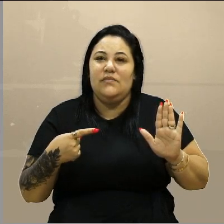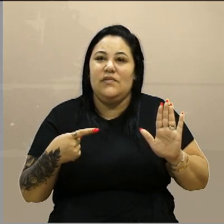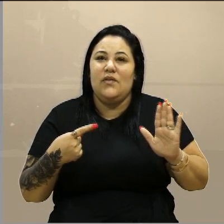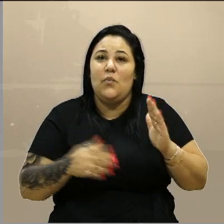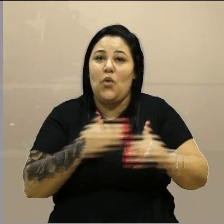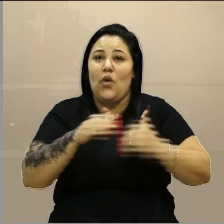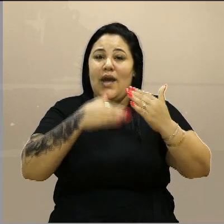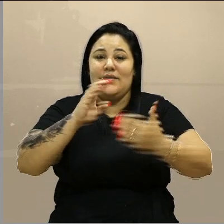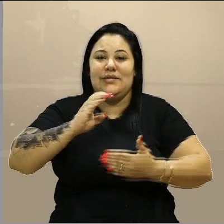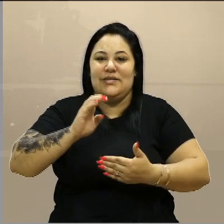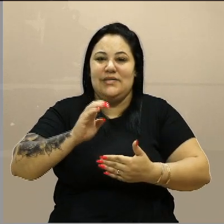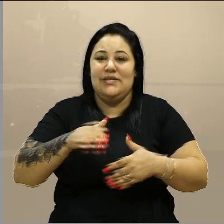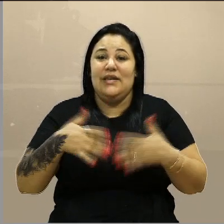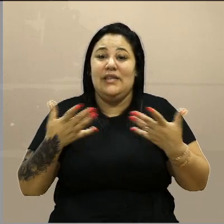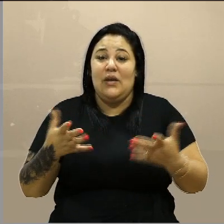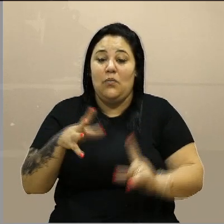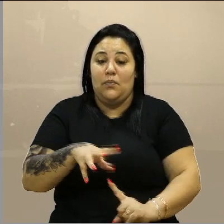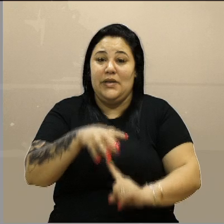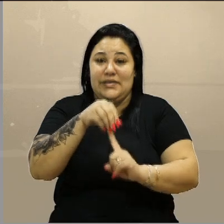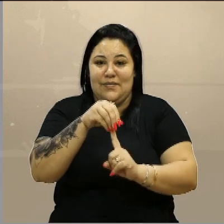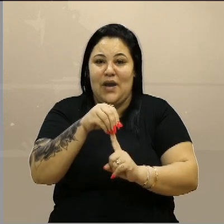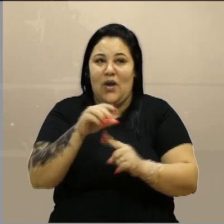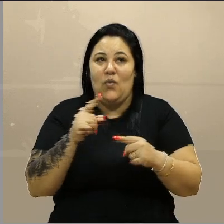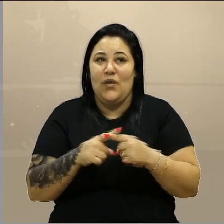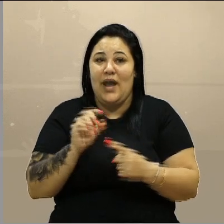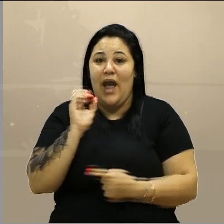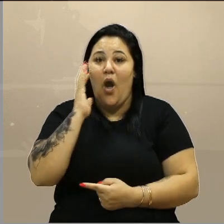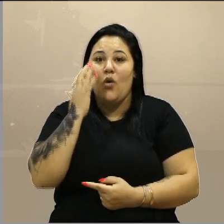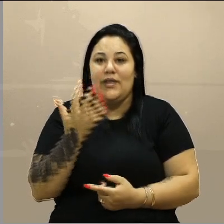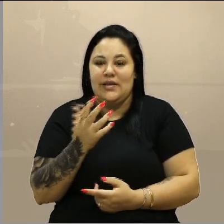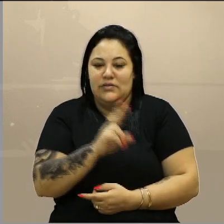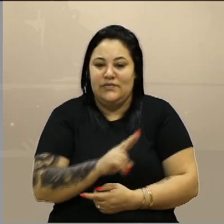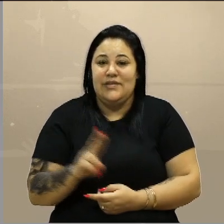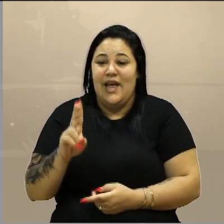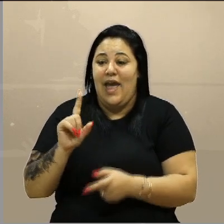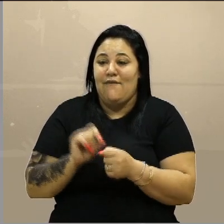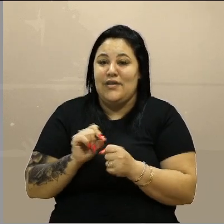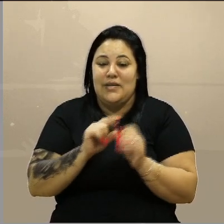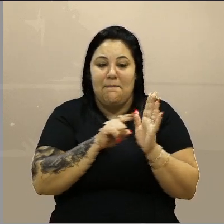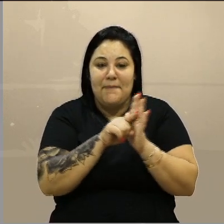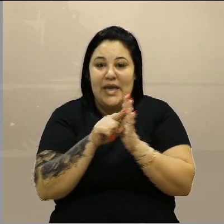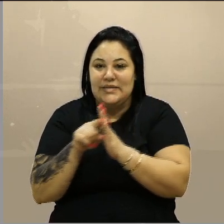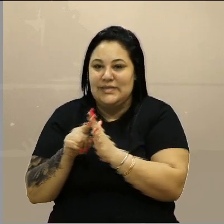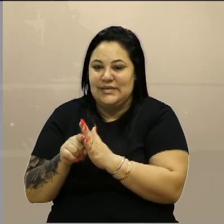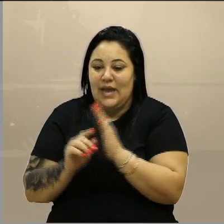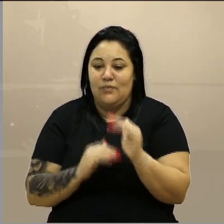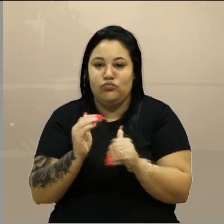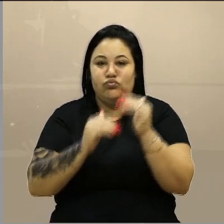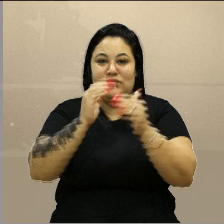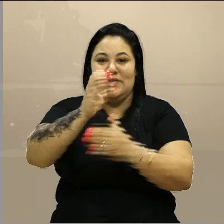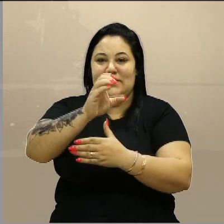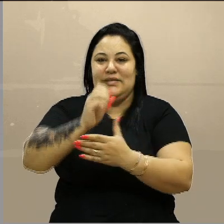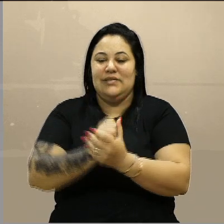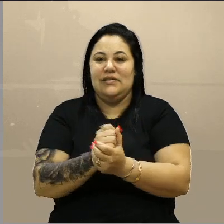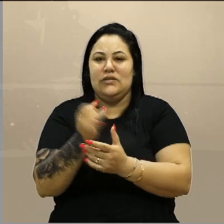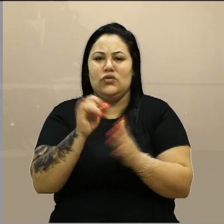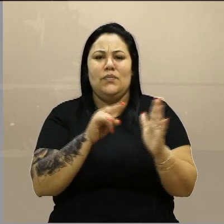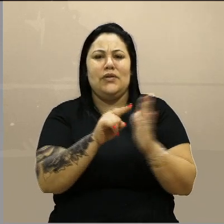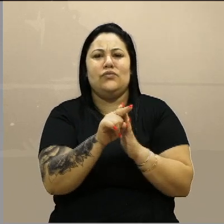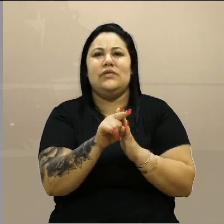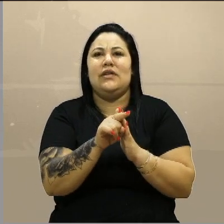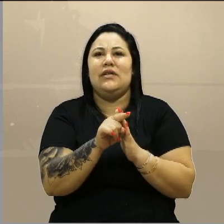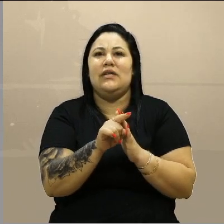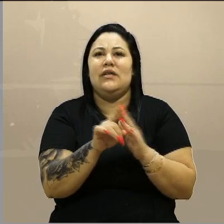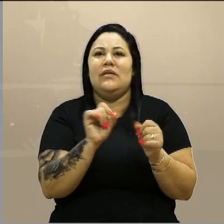o principal motivo das universidades são promover pela pesquisa o progresso da ciência. Se você for na rua e pedir para alguém o que faz uma universidade, eles vão